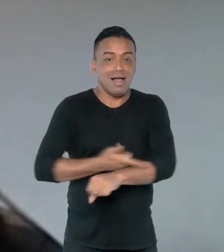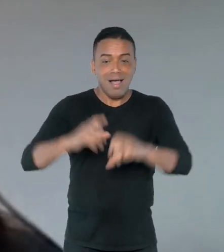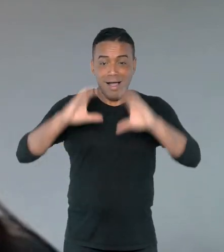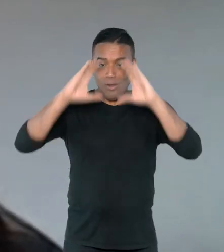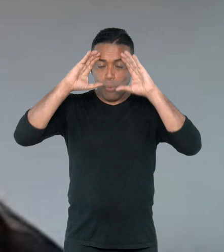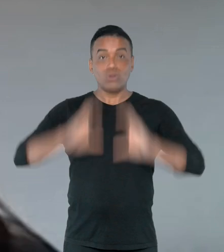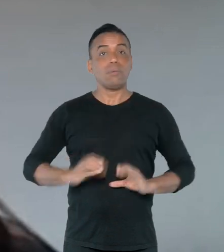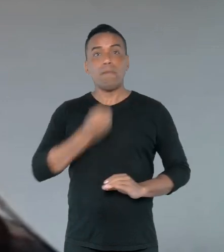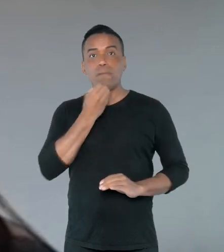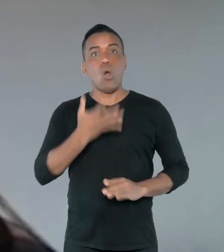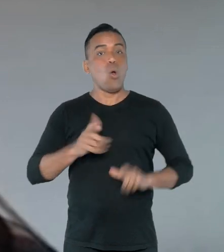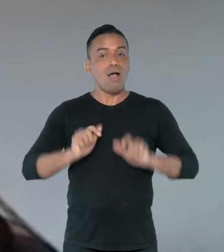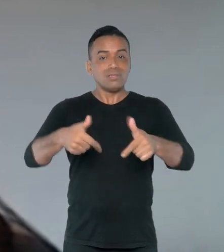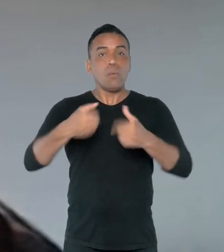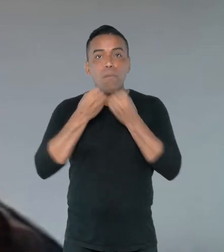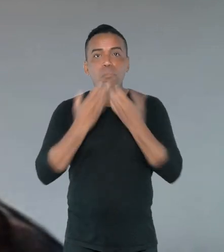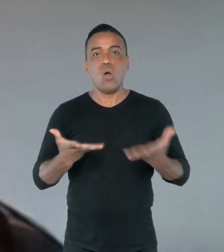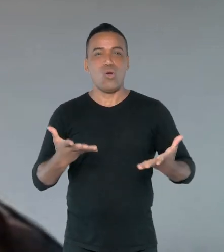coisas boas, né?